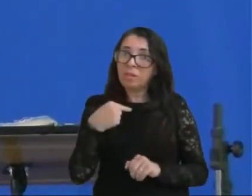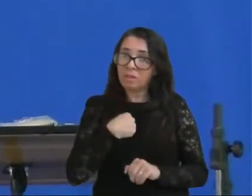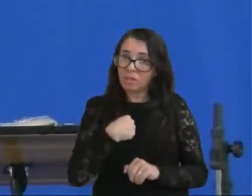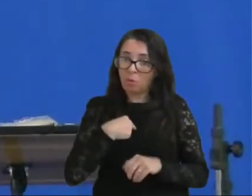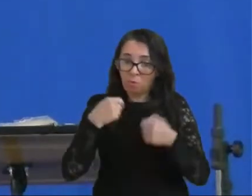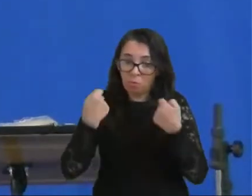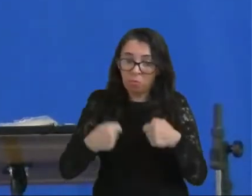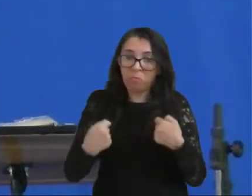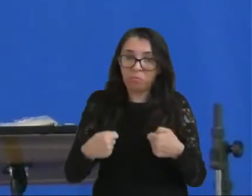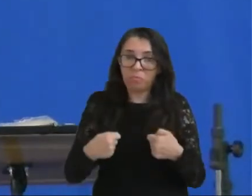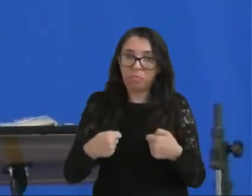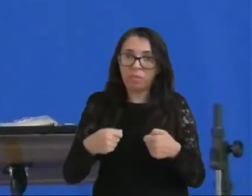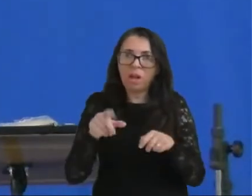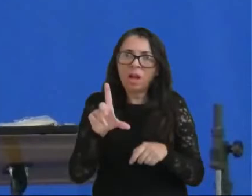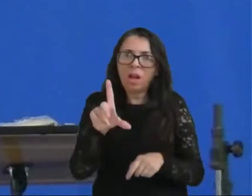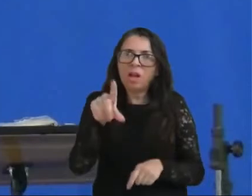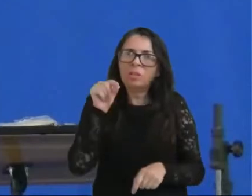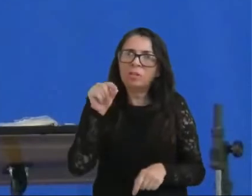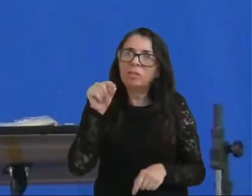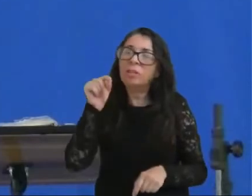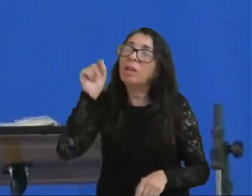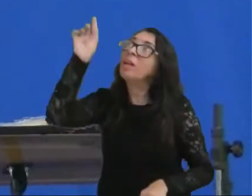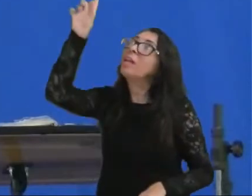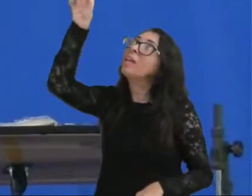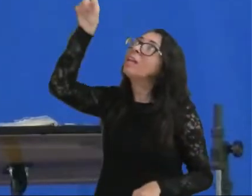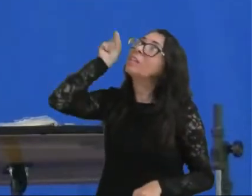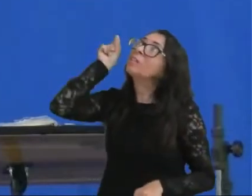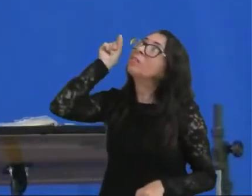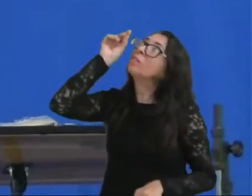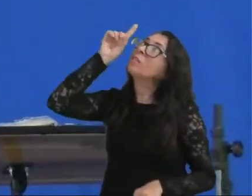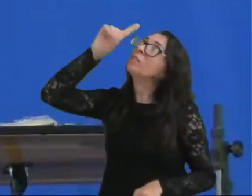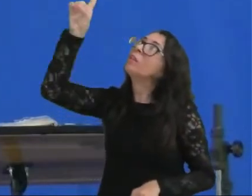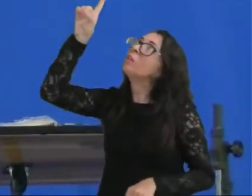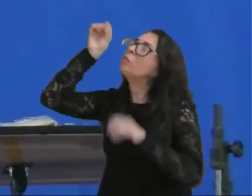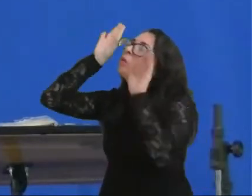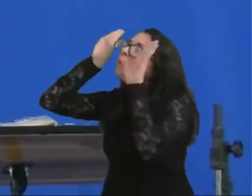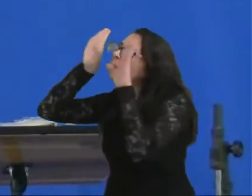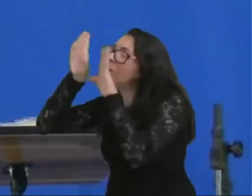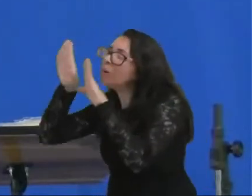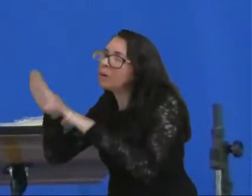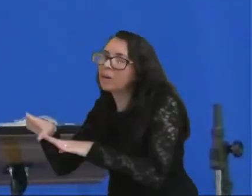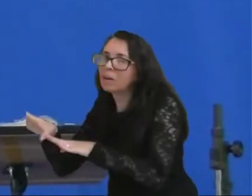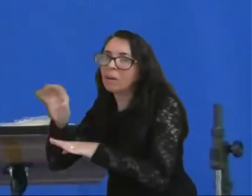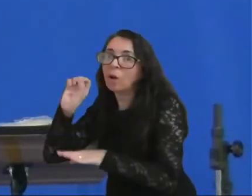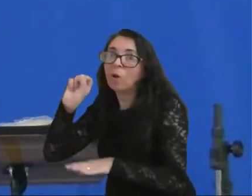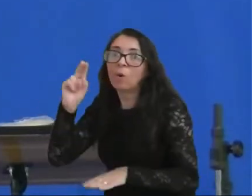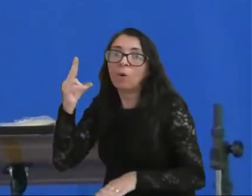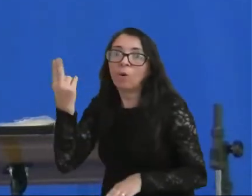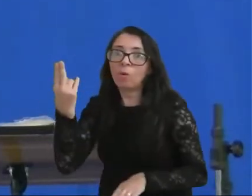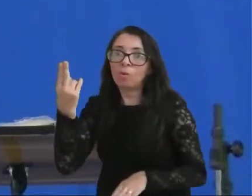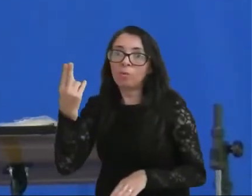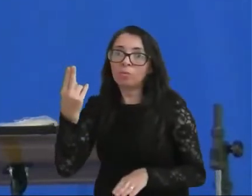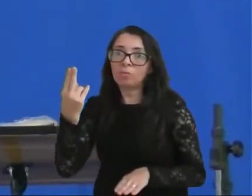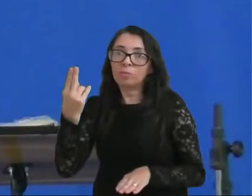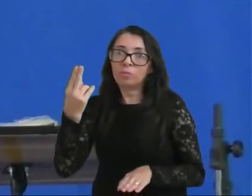está servindo a Deus. Mas eles estavam prontos a enfrentar todas as provas